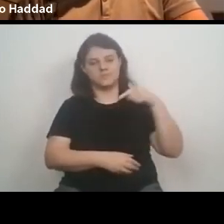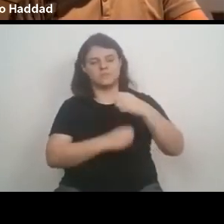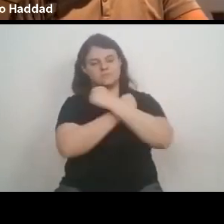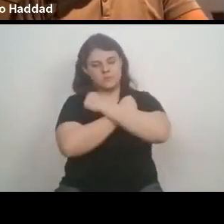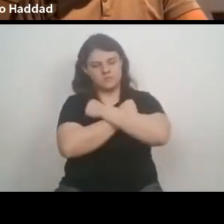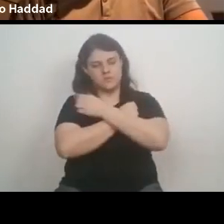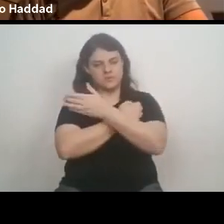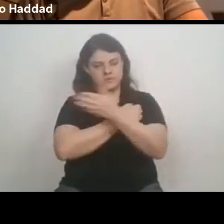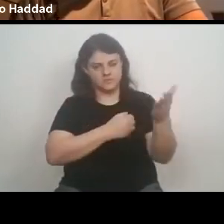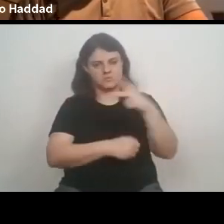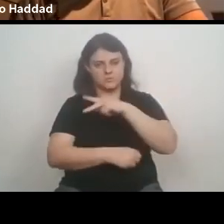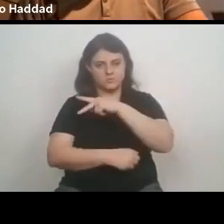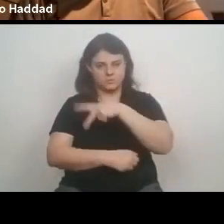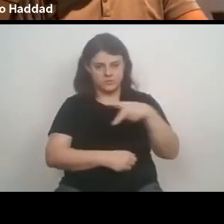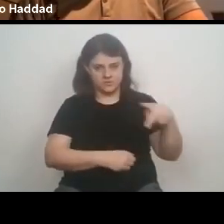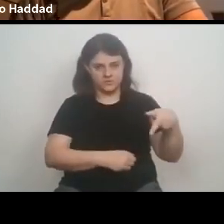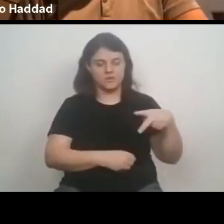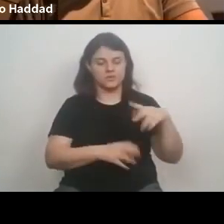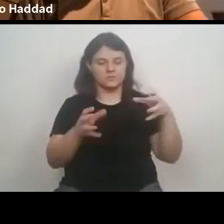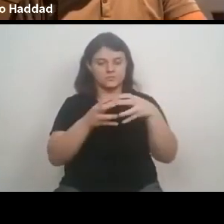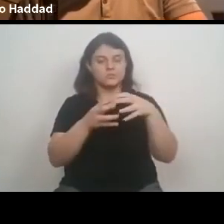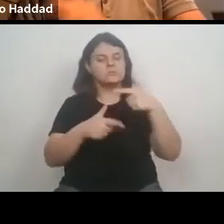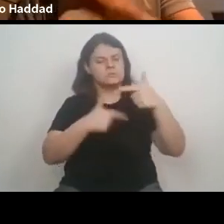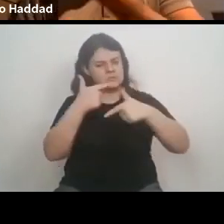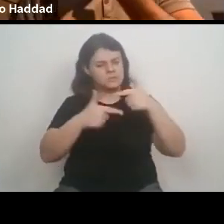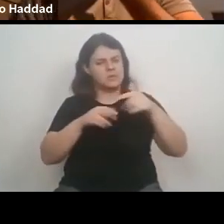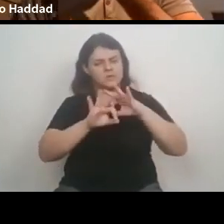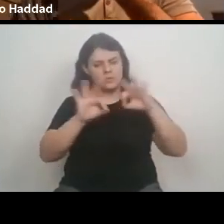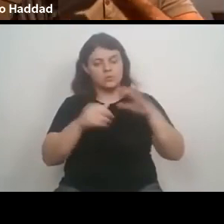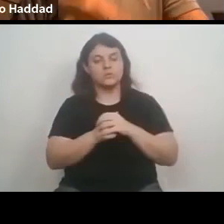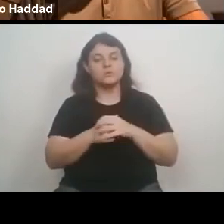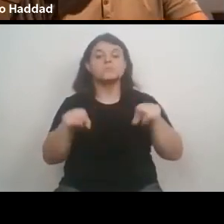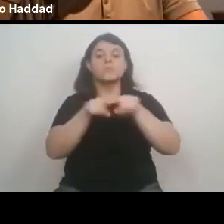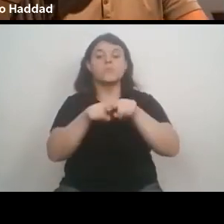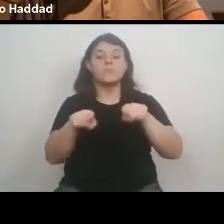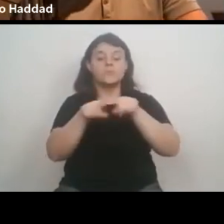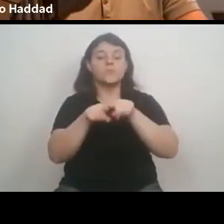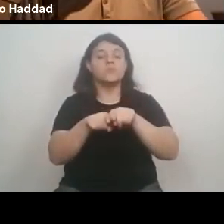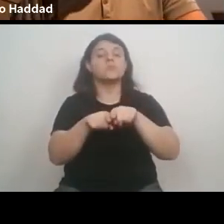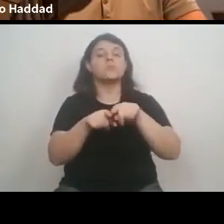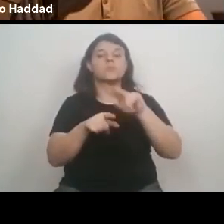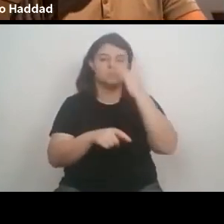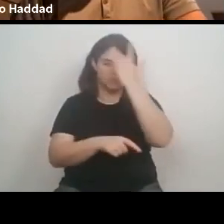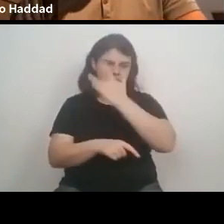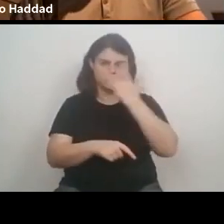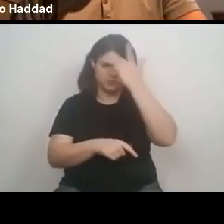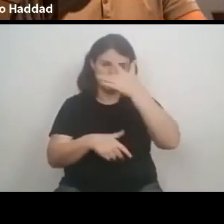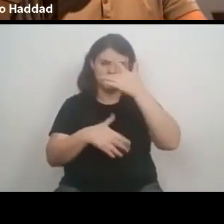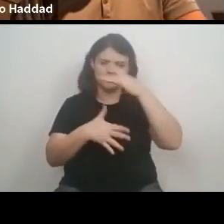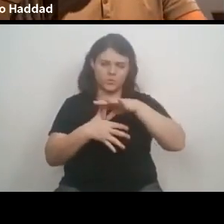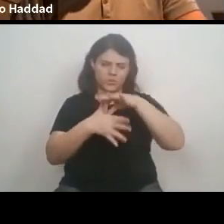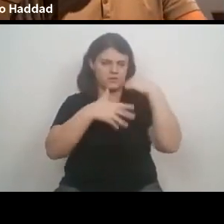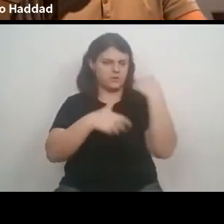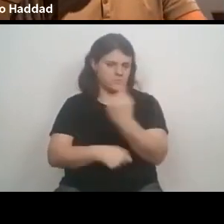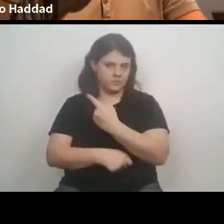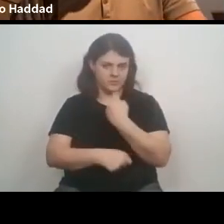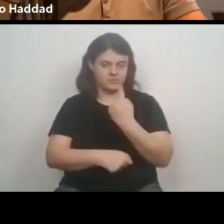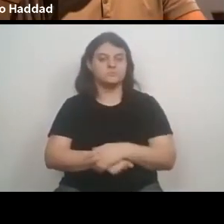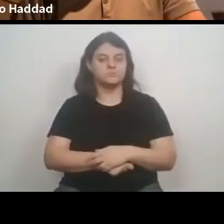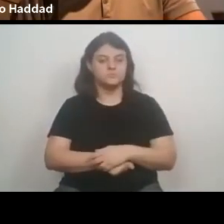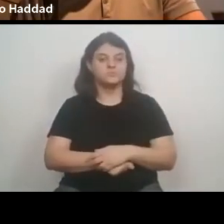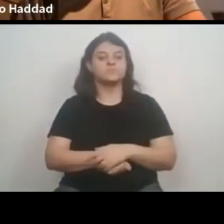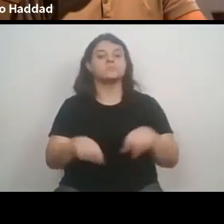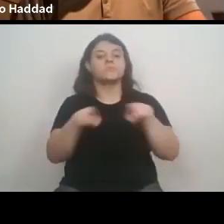do presidente da Ordem, muito orgulhosa do trabalho que ele está realizando, e também do nosso queridíssimo Haddad, que é um líder aí para todos nós, muito inspirador.